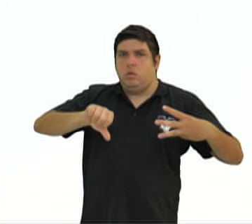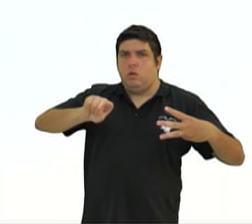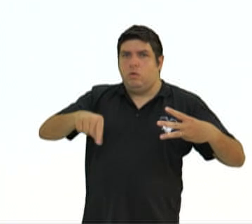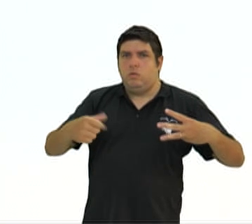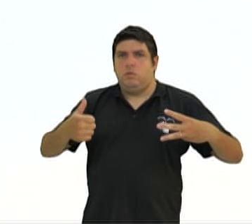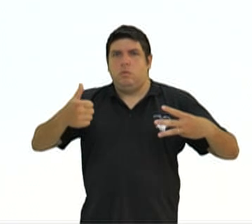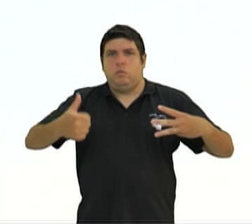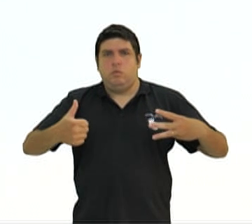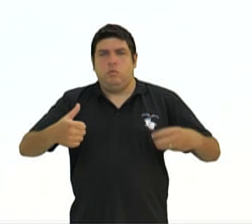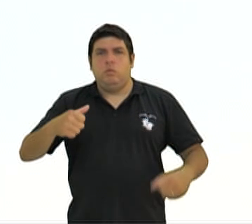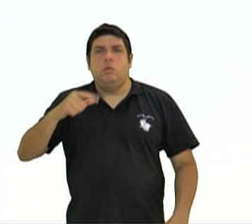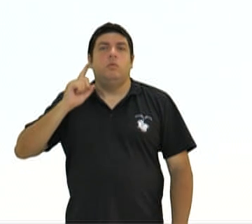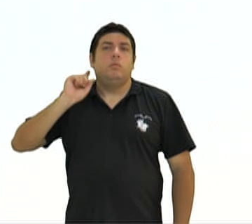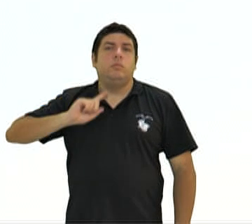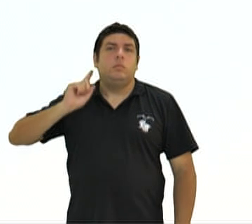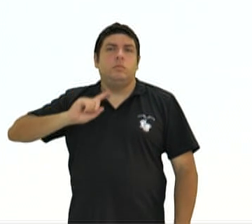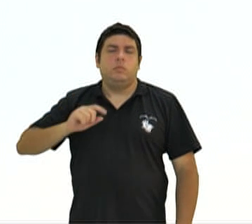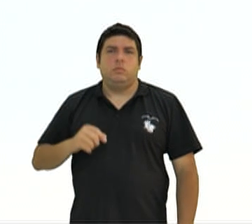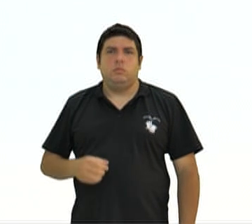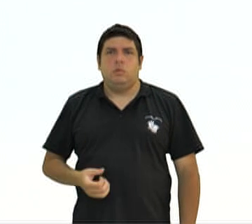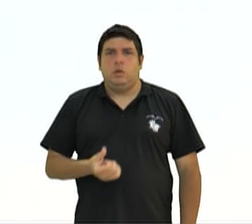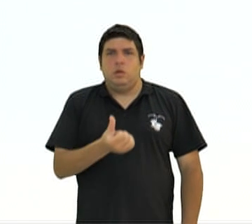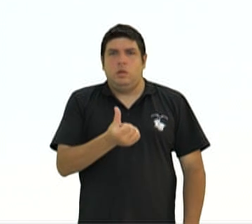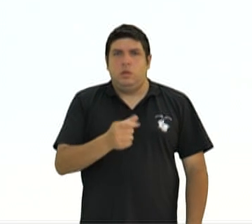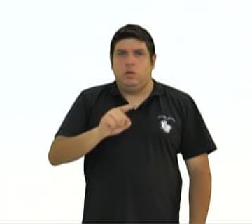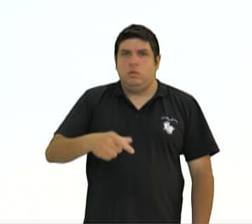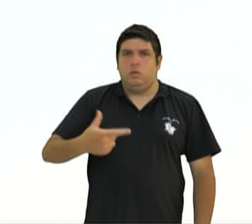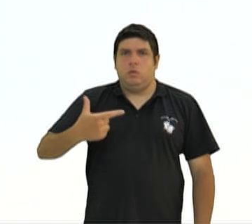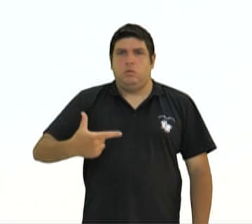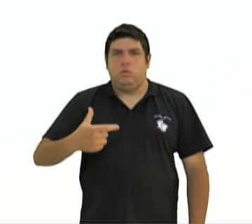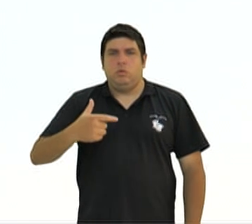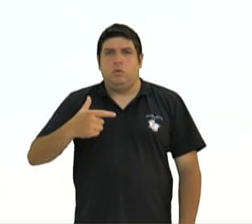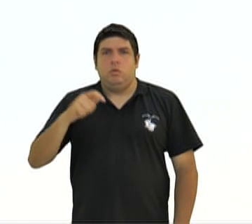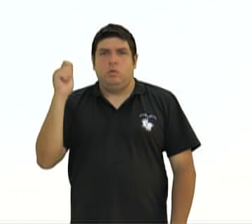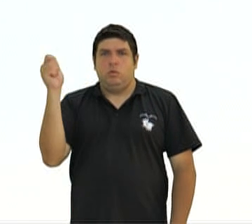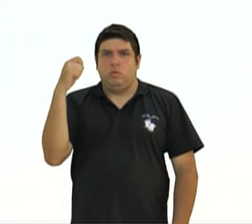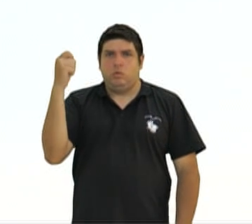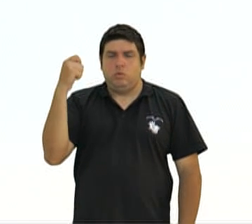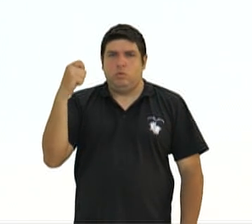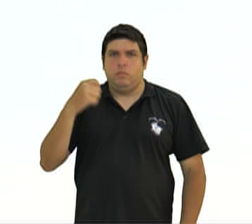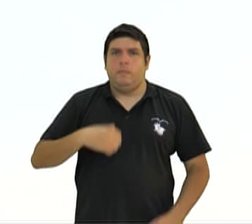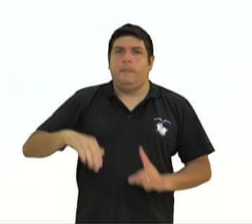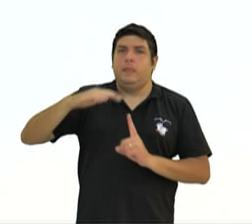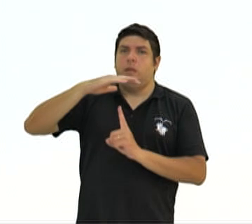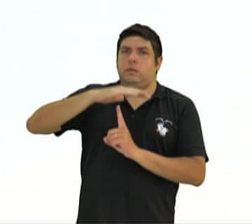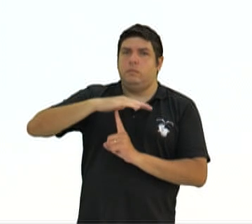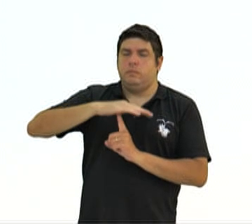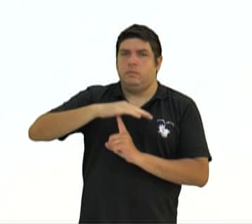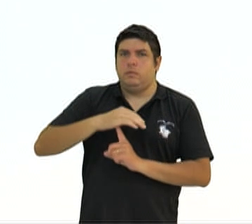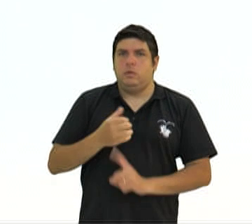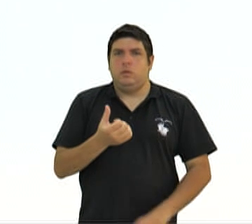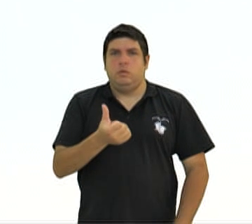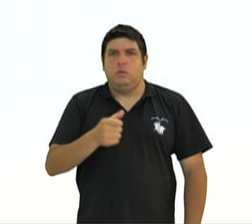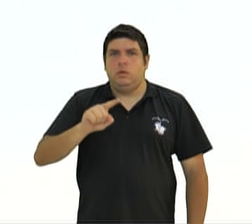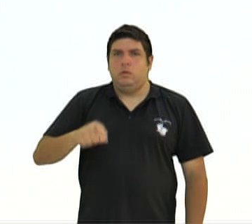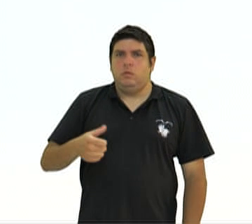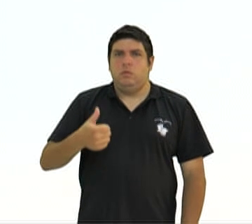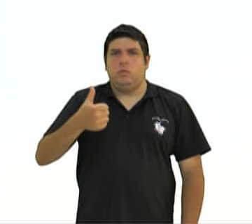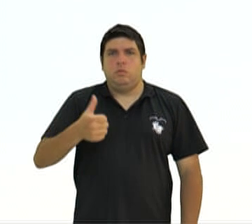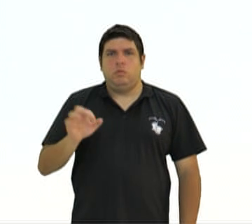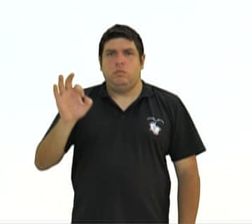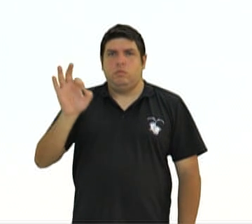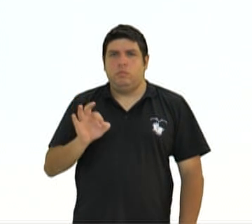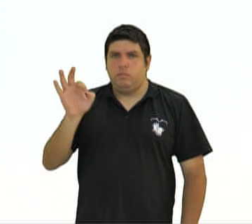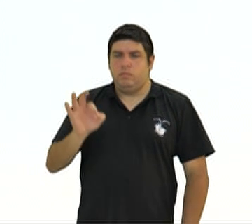Gerais. Aí depois 6,2 o Rio Grande do Sul e o Paraná ali contribui com 6,1 da produção industrial